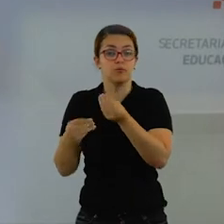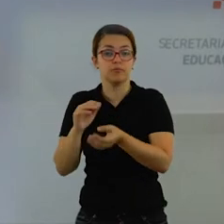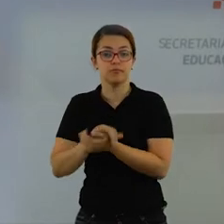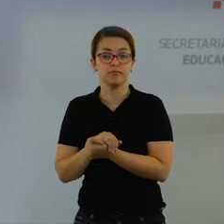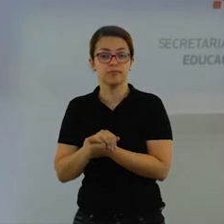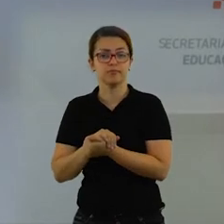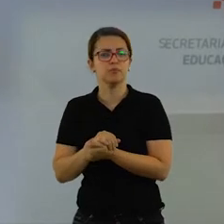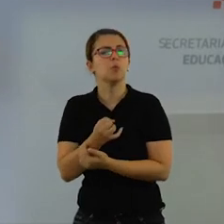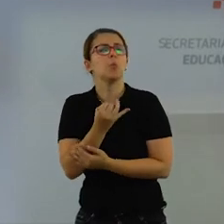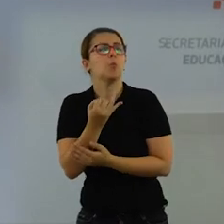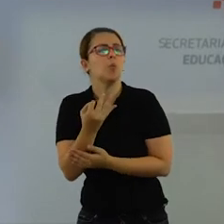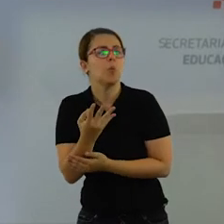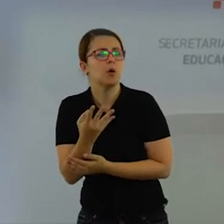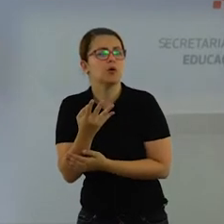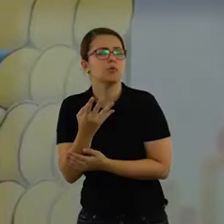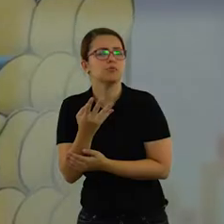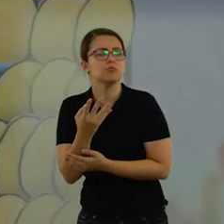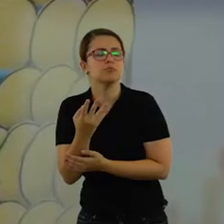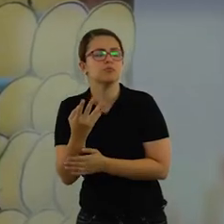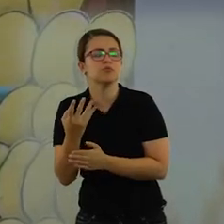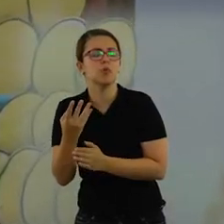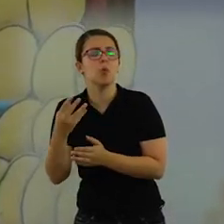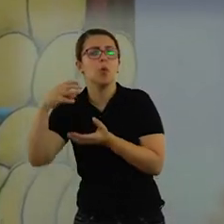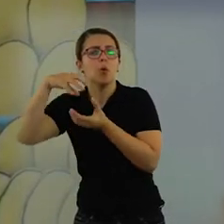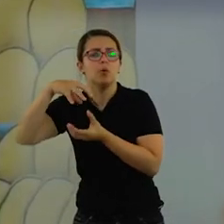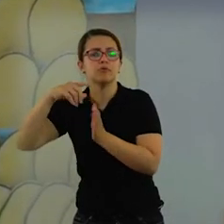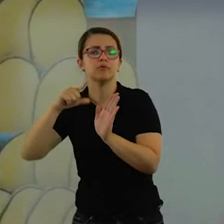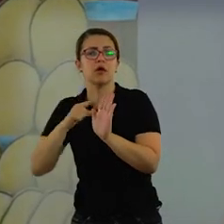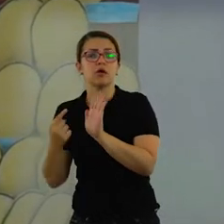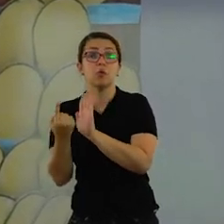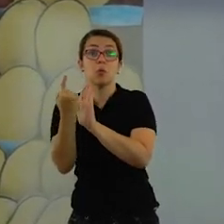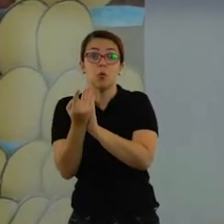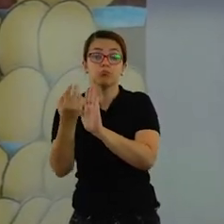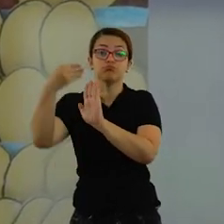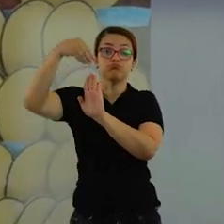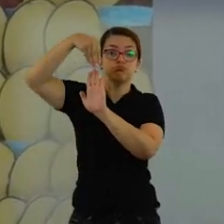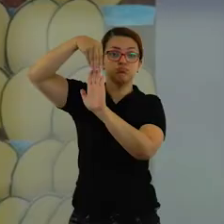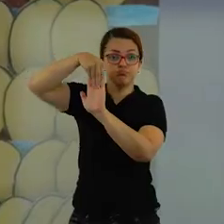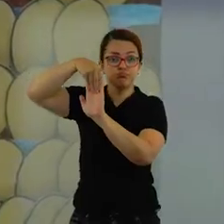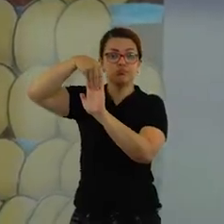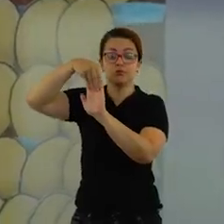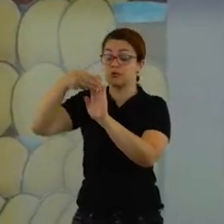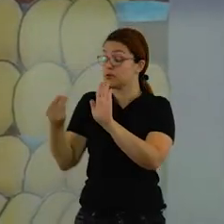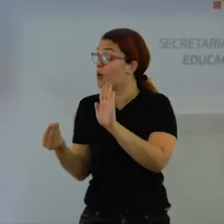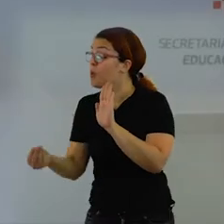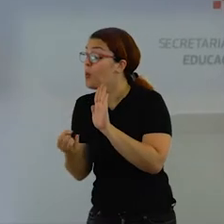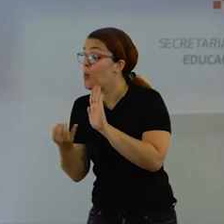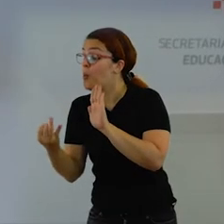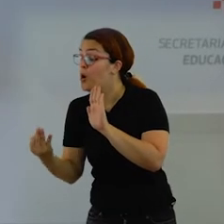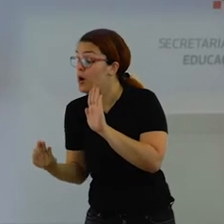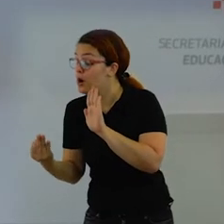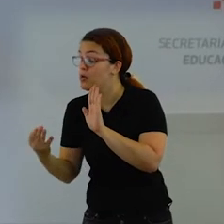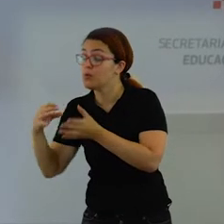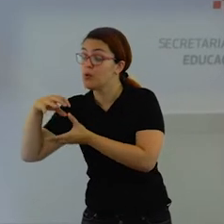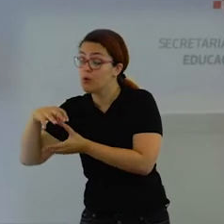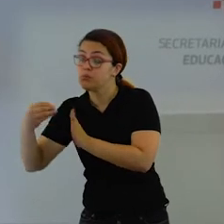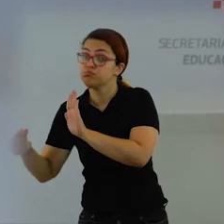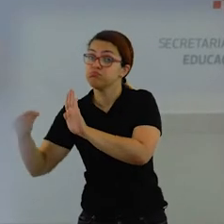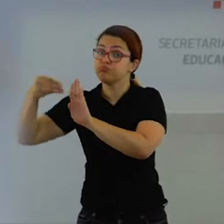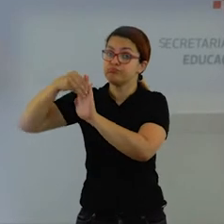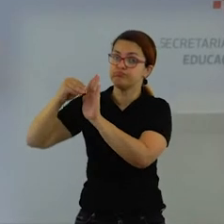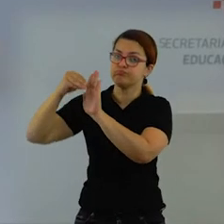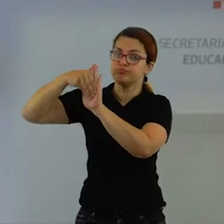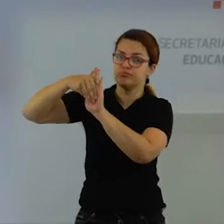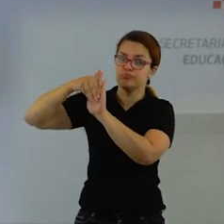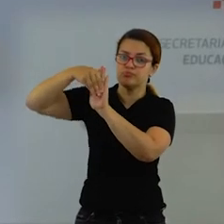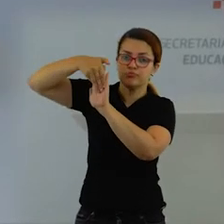propor um. Quantos ovinhos vão aqui? Um. Quantos ovinhos aqui? Aí você dá ele na mão da criança e a criança